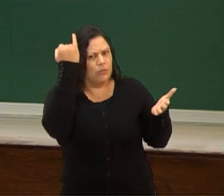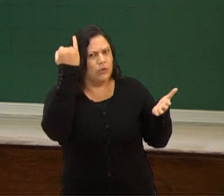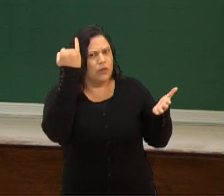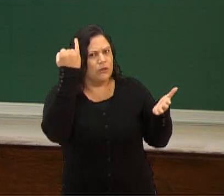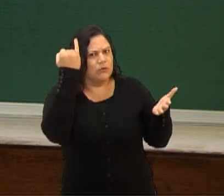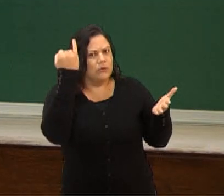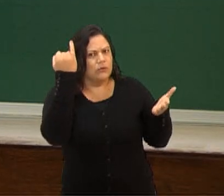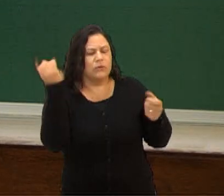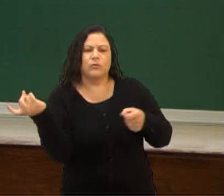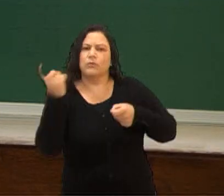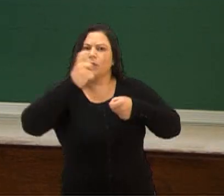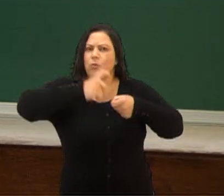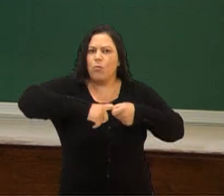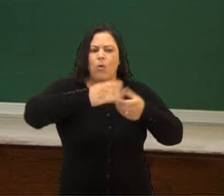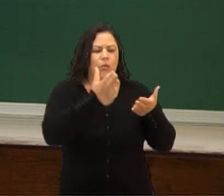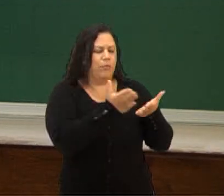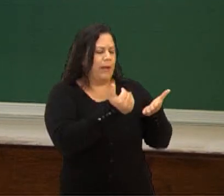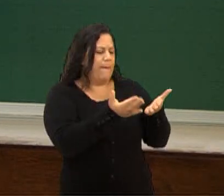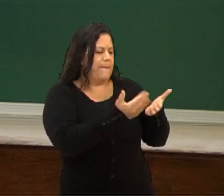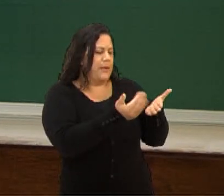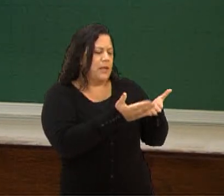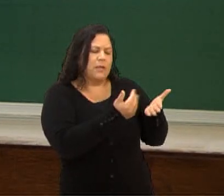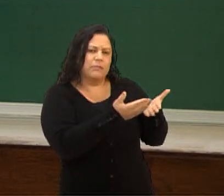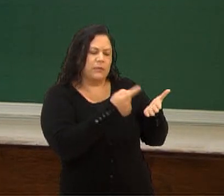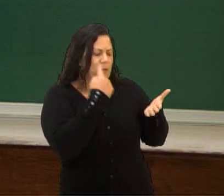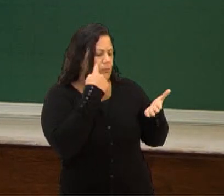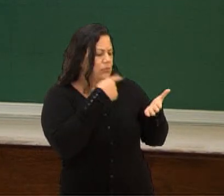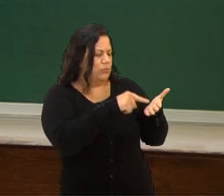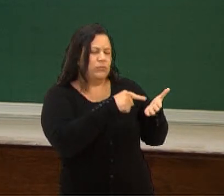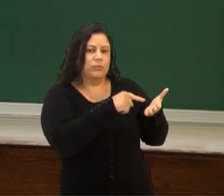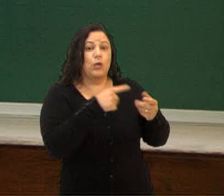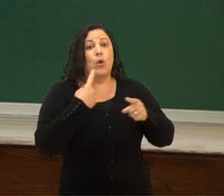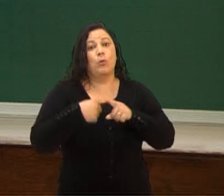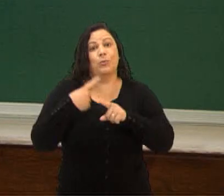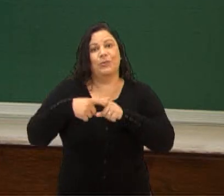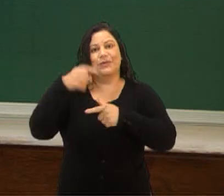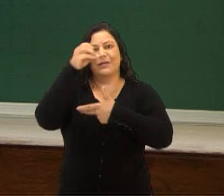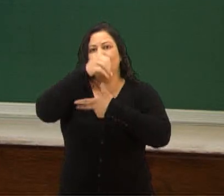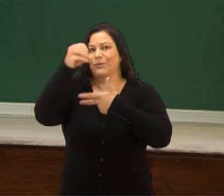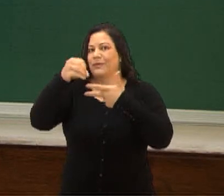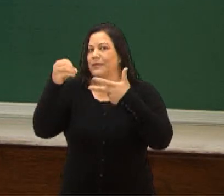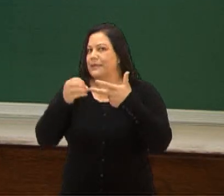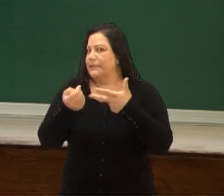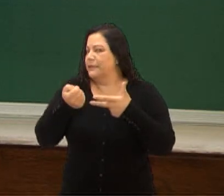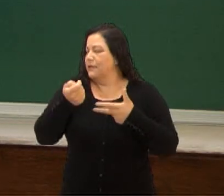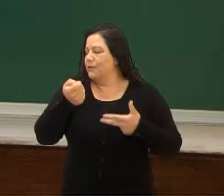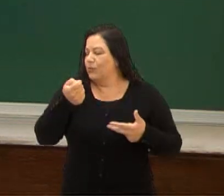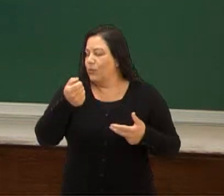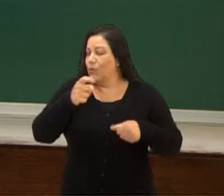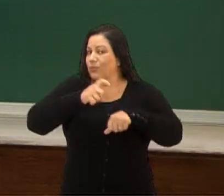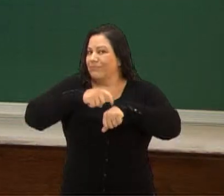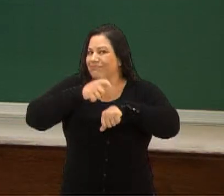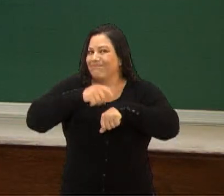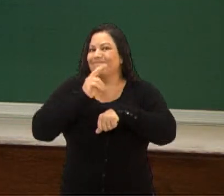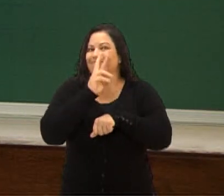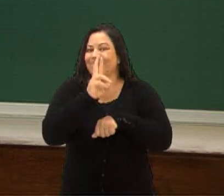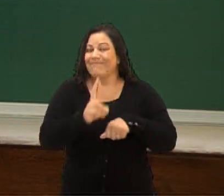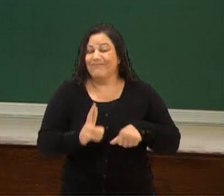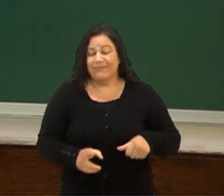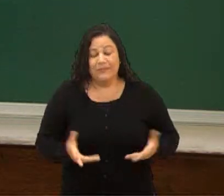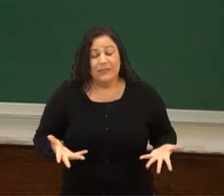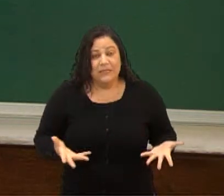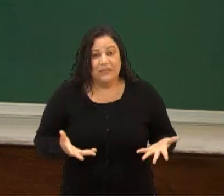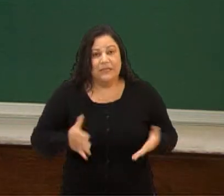recurso rápido, porque lá no Enem você tem pouco tempo para resolver a questão. Você tem que se dedicar à interpretação e à resolução.